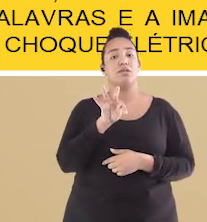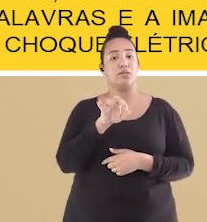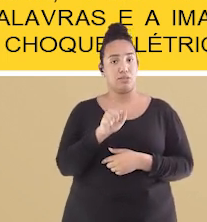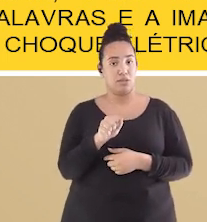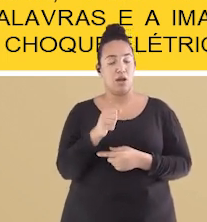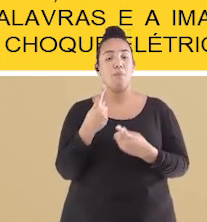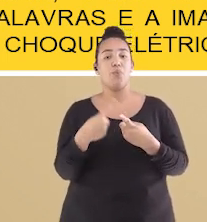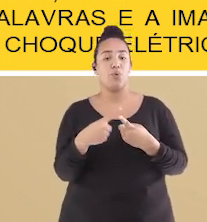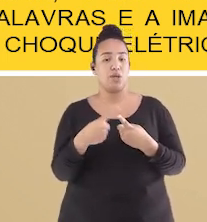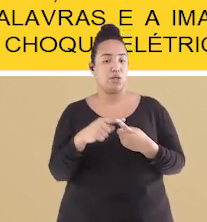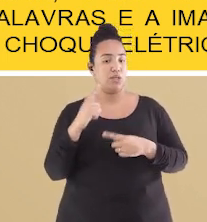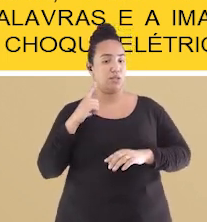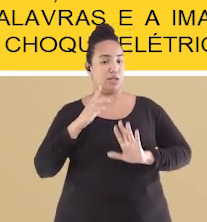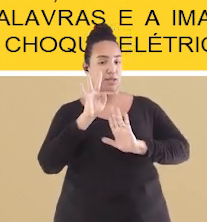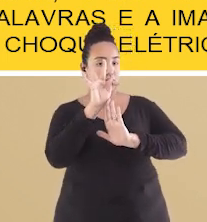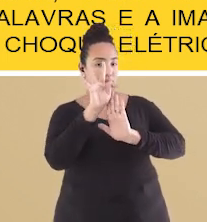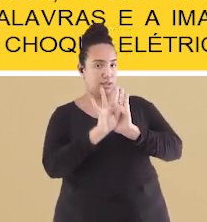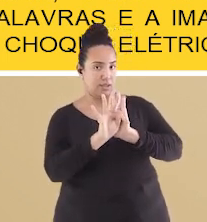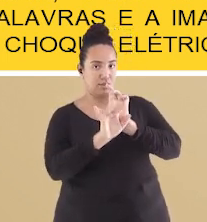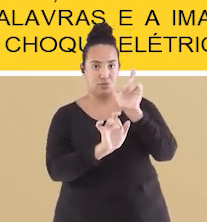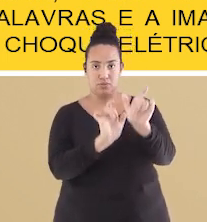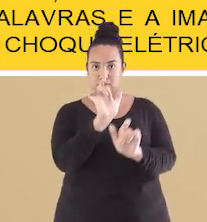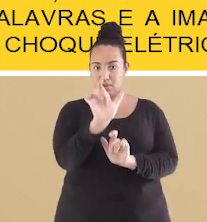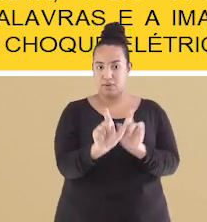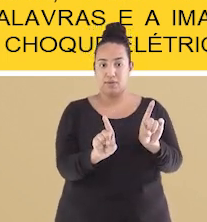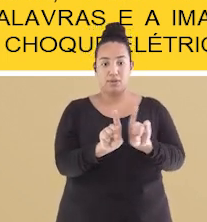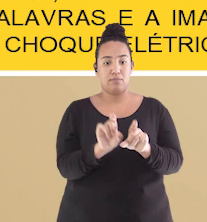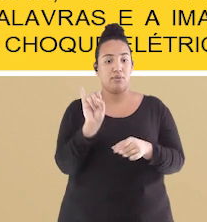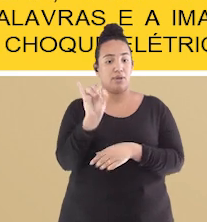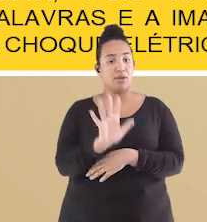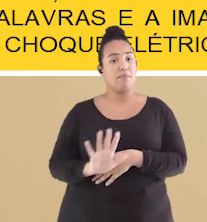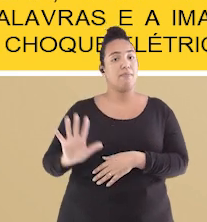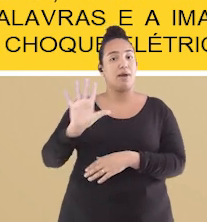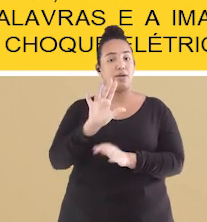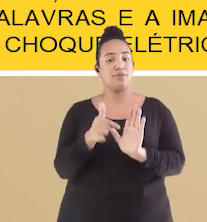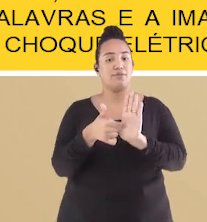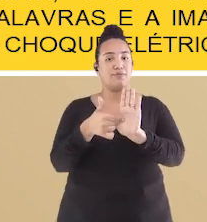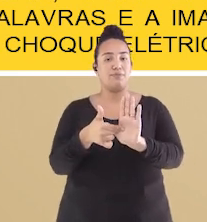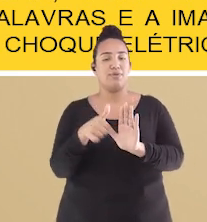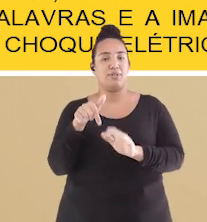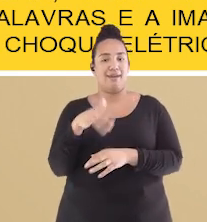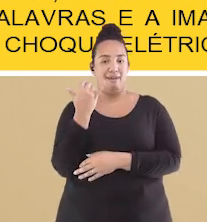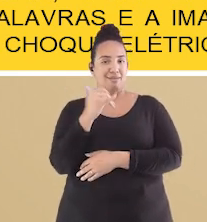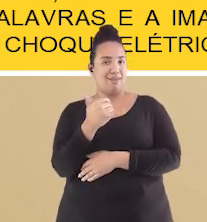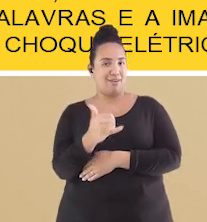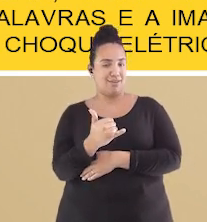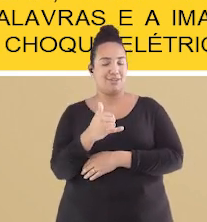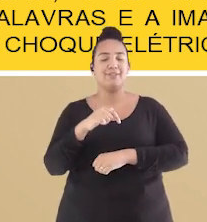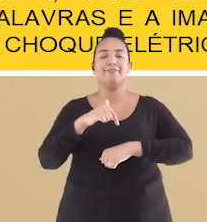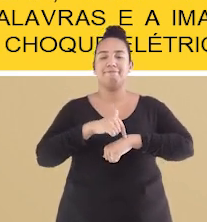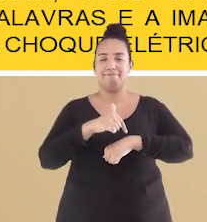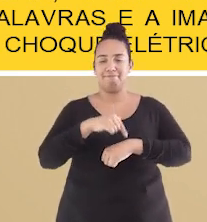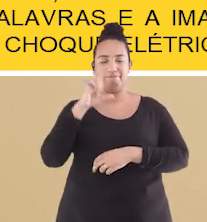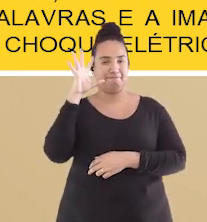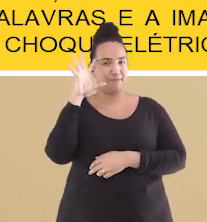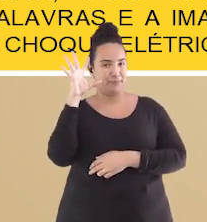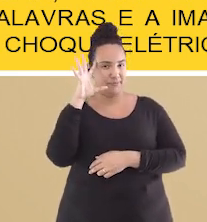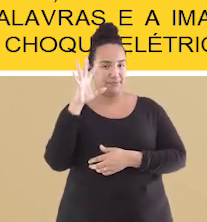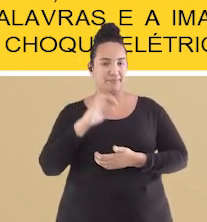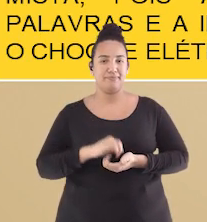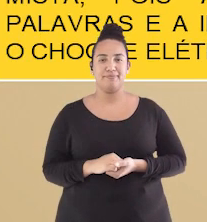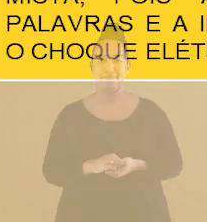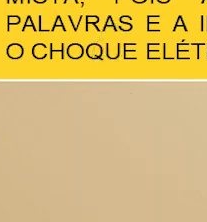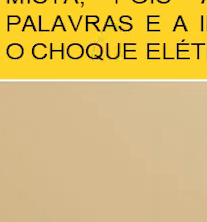pois apresenta texto, o uso de palavras, e a imagem que representa o choque elétrico? Tempo para vocês